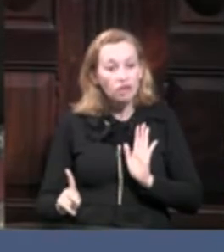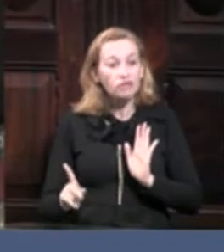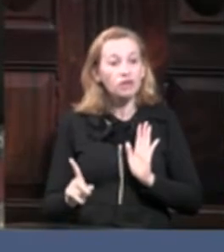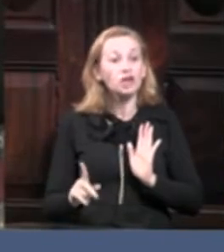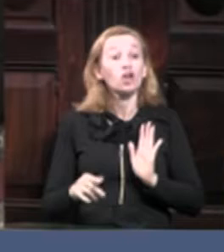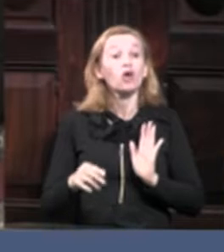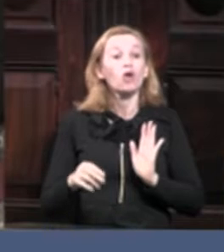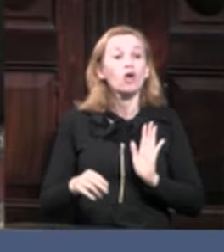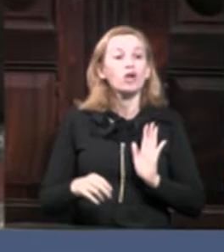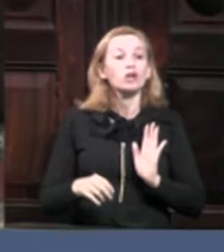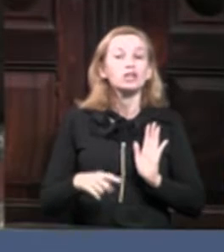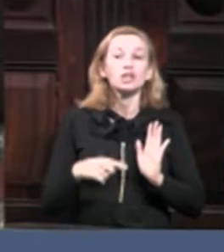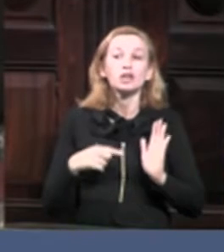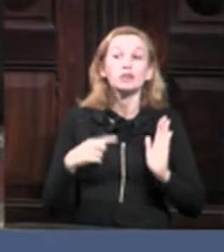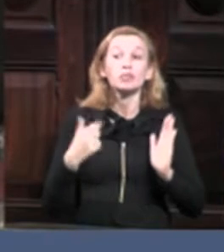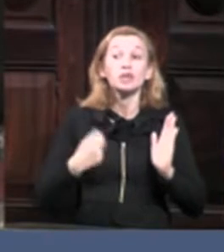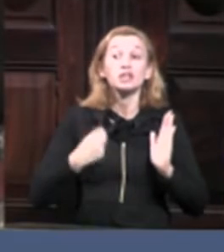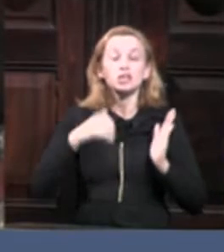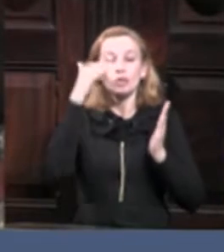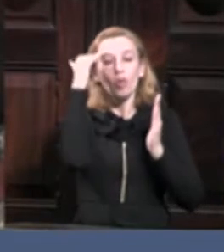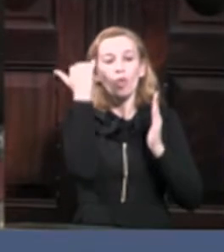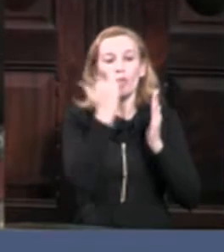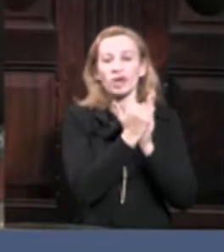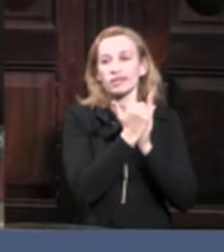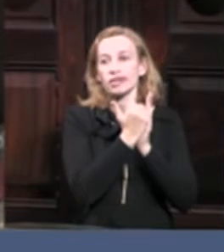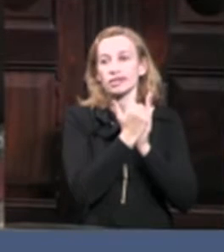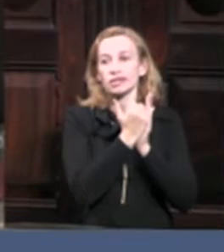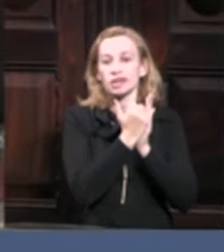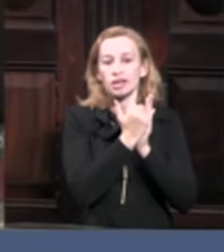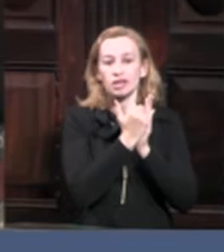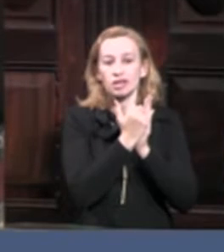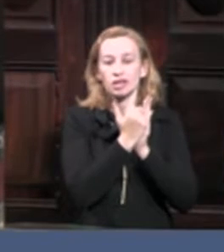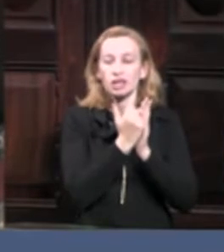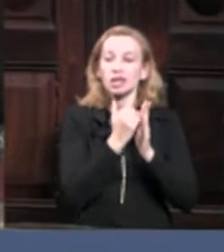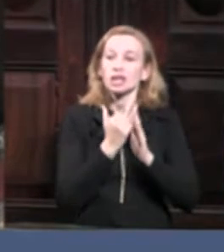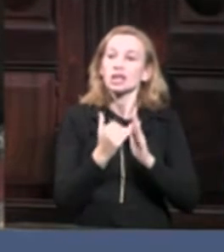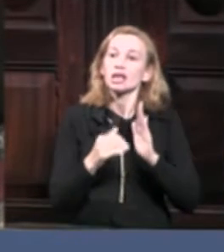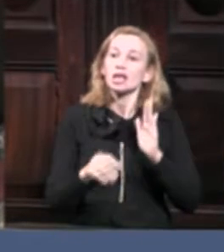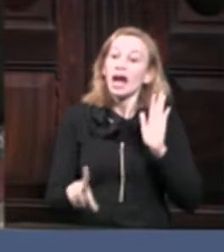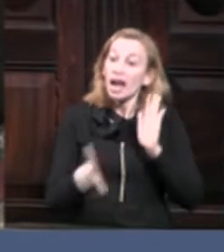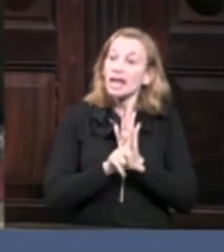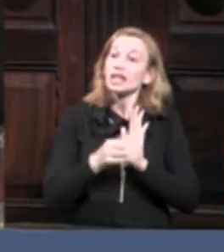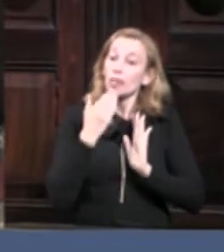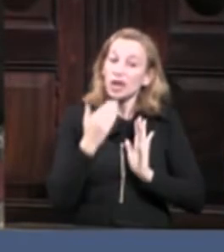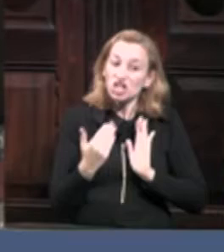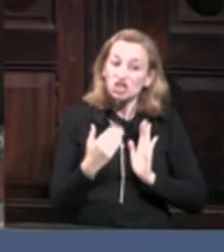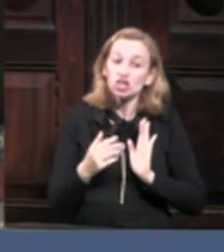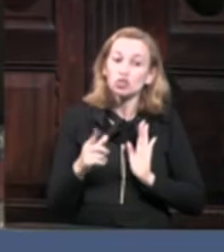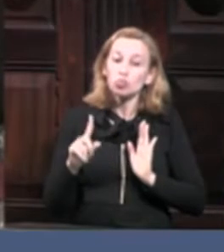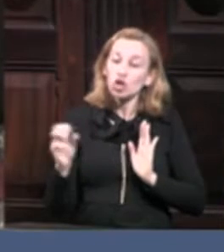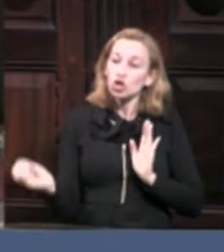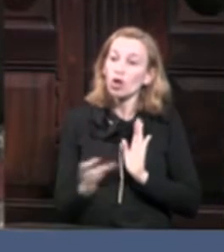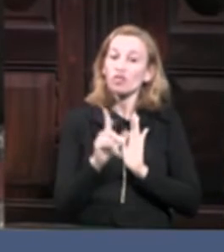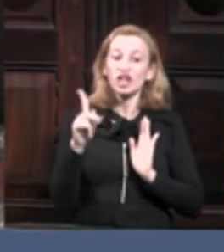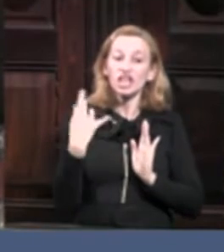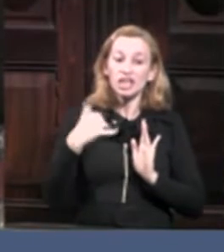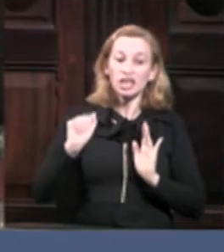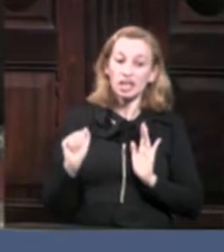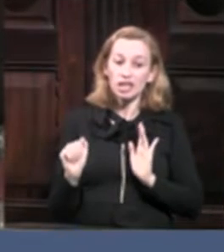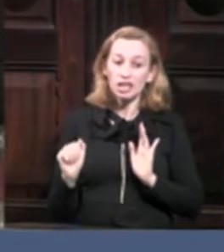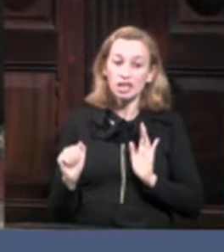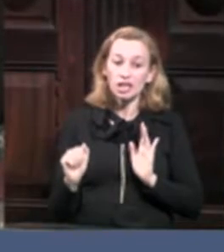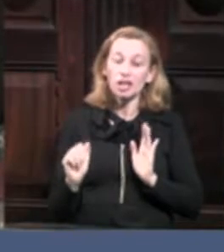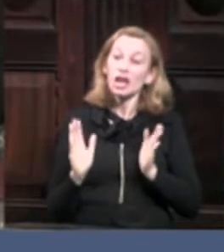Excelência, estabelecendo a criação de uma linha social para charitas, significa que essa questão tem que